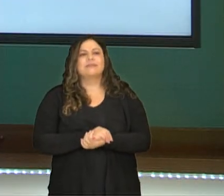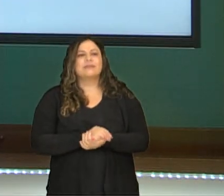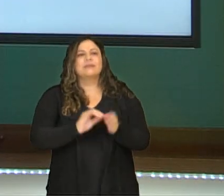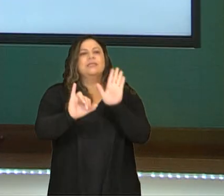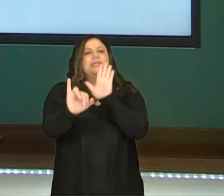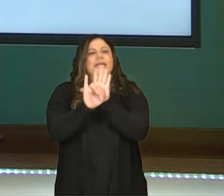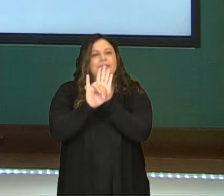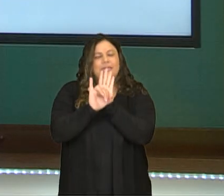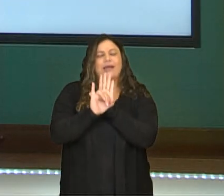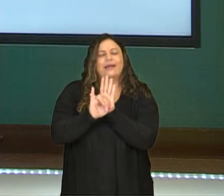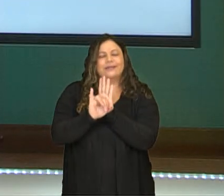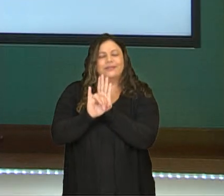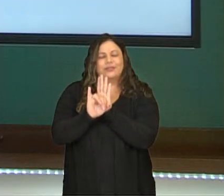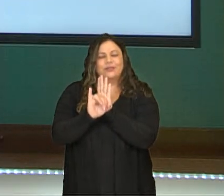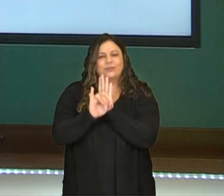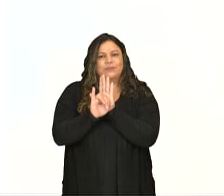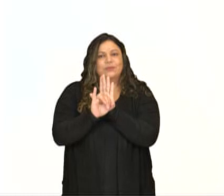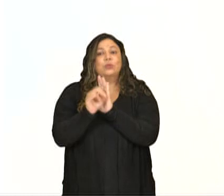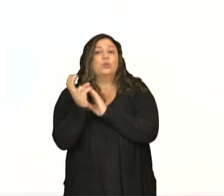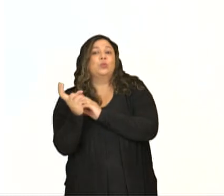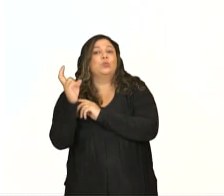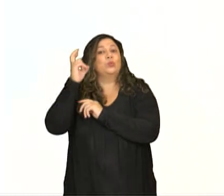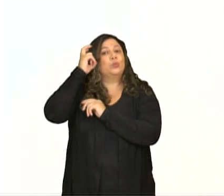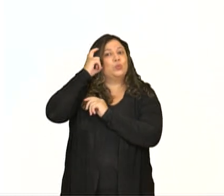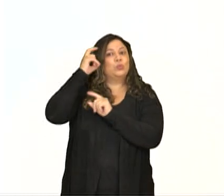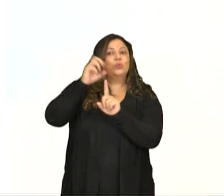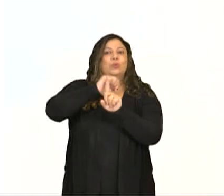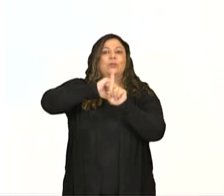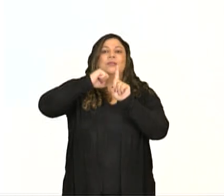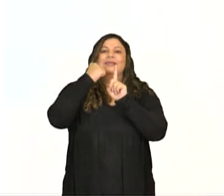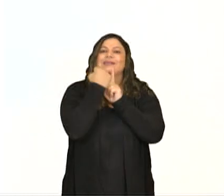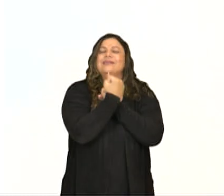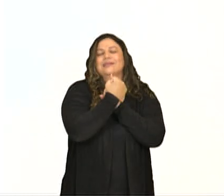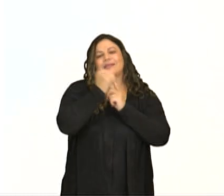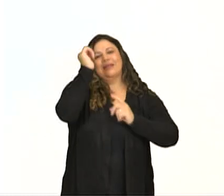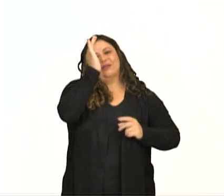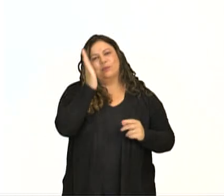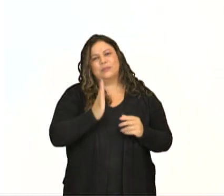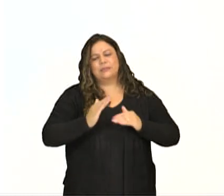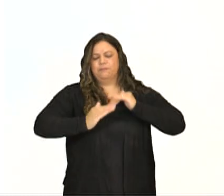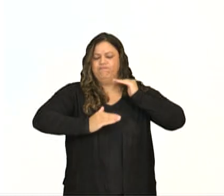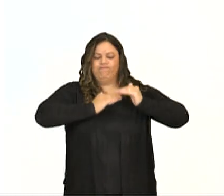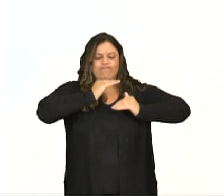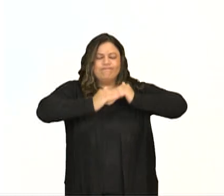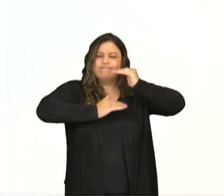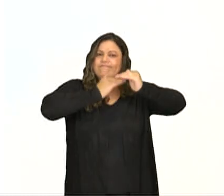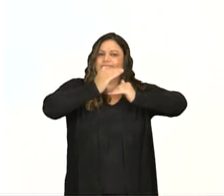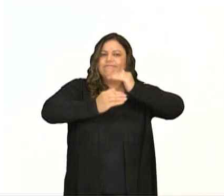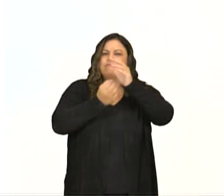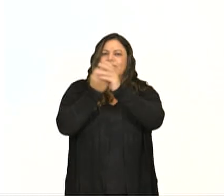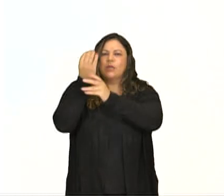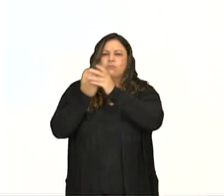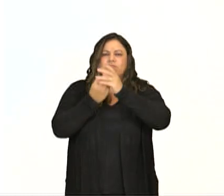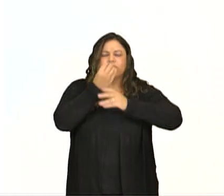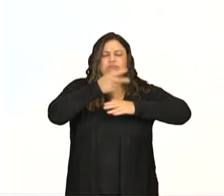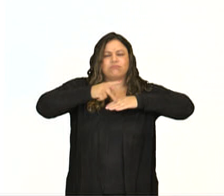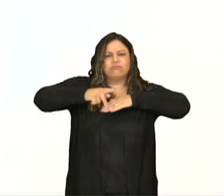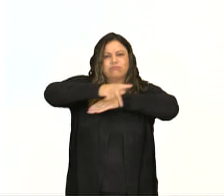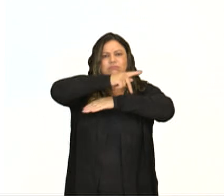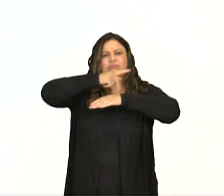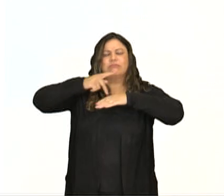Identidade cultural na sociedade brasileira. A construção de uma identidade nacional está ligada à ideia